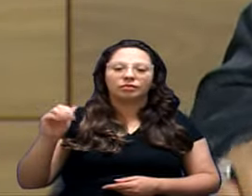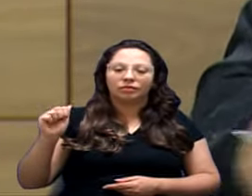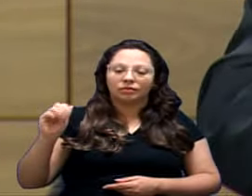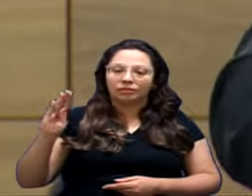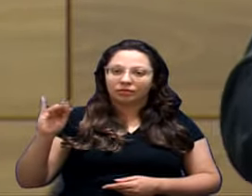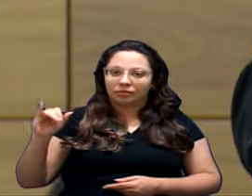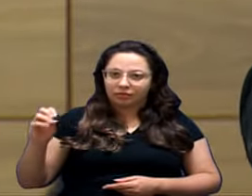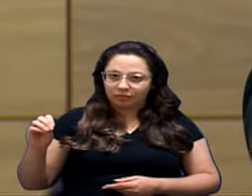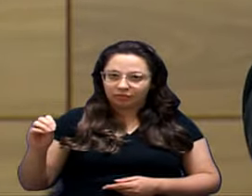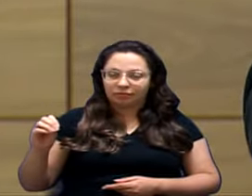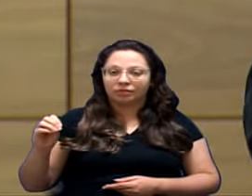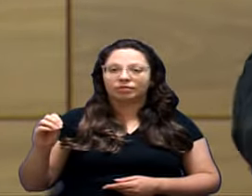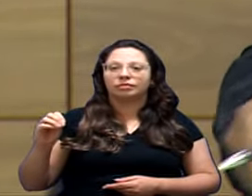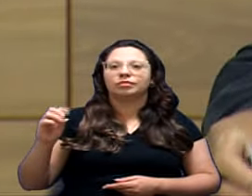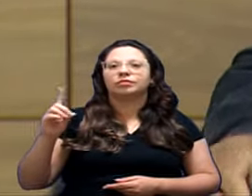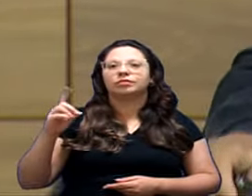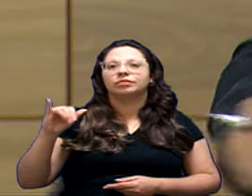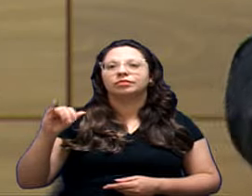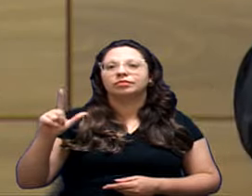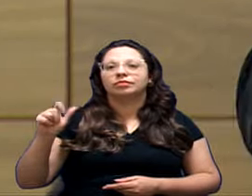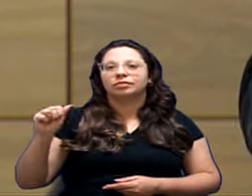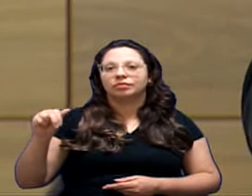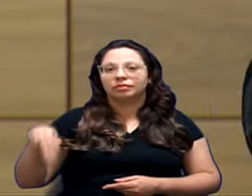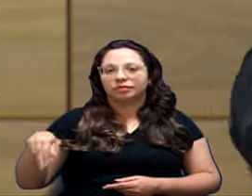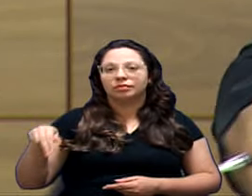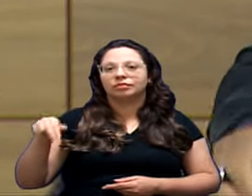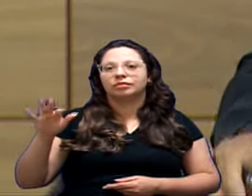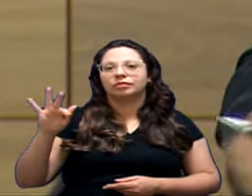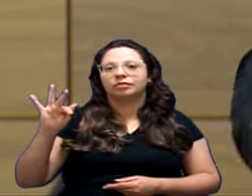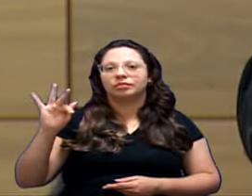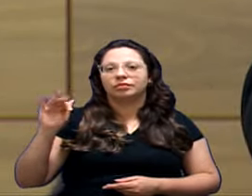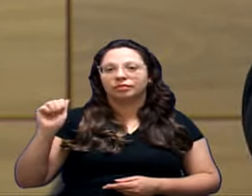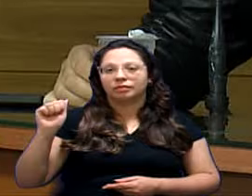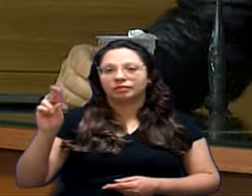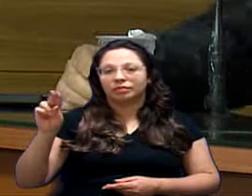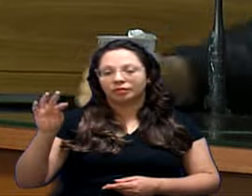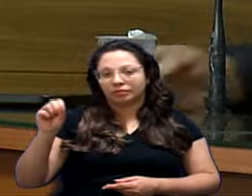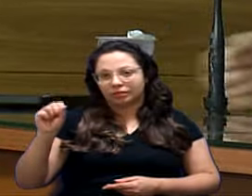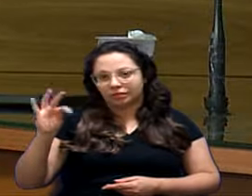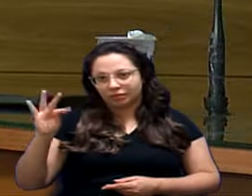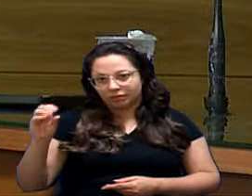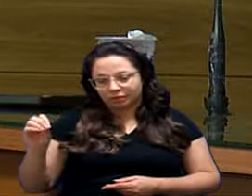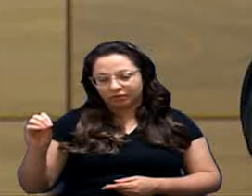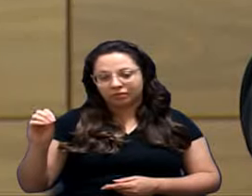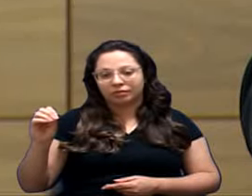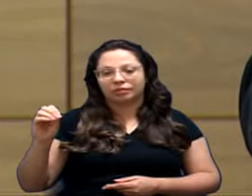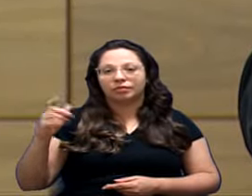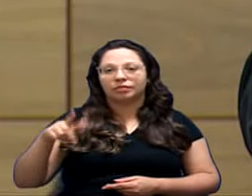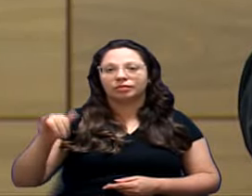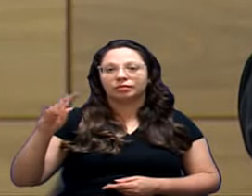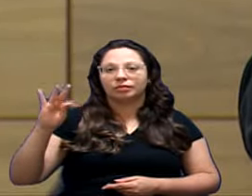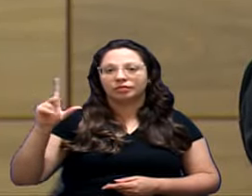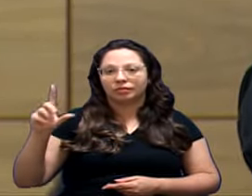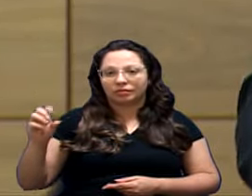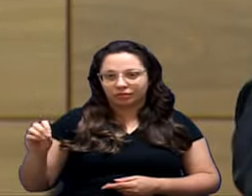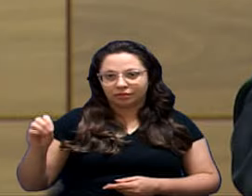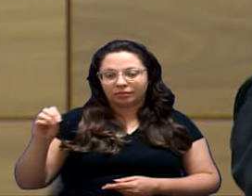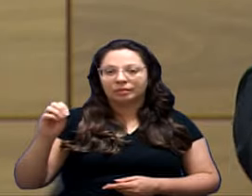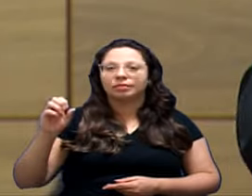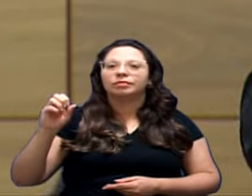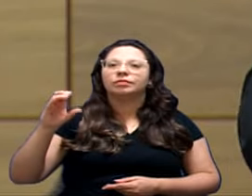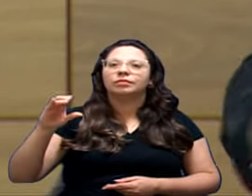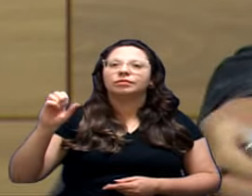Simoa Vereador dyan Dantas Fausto perzo Moreira Vereador